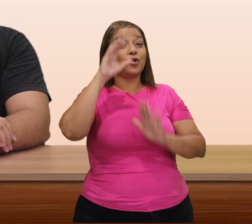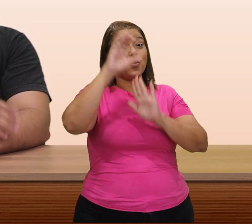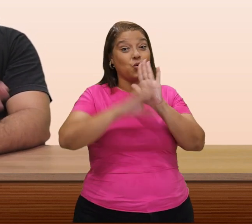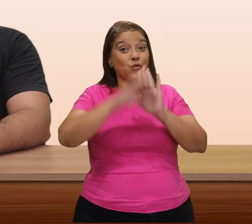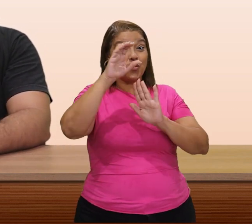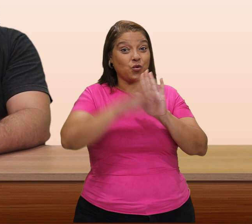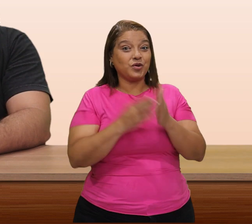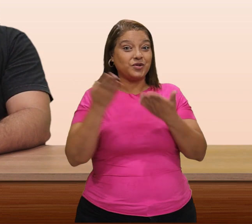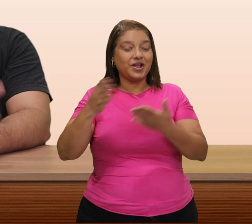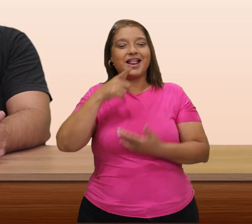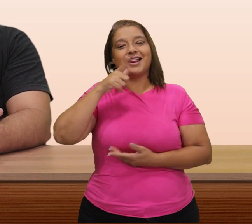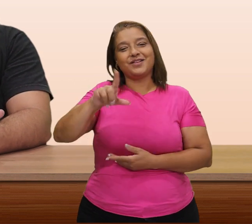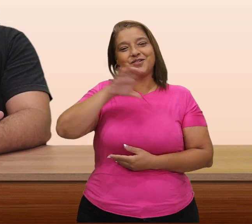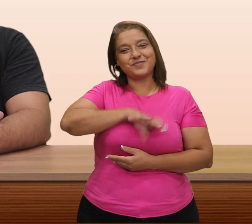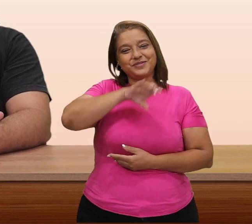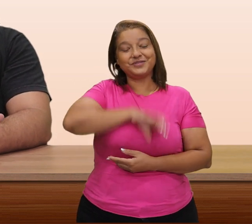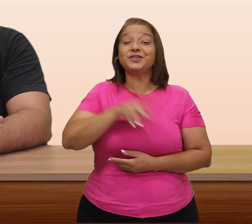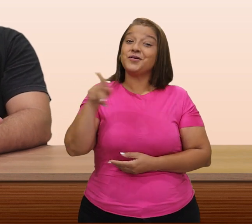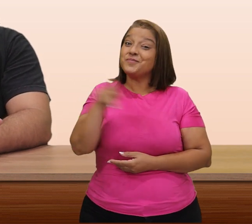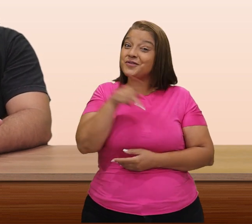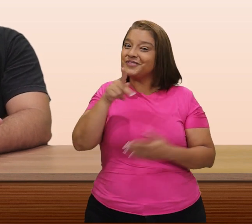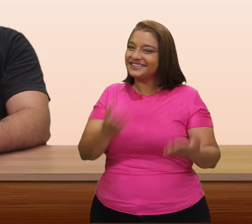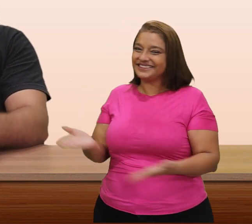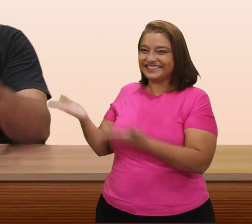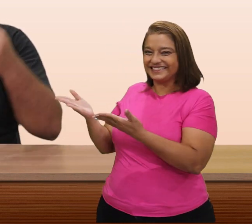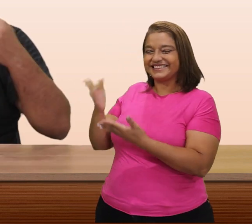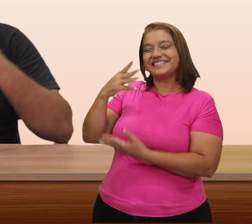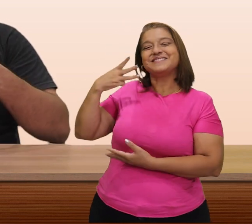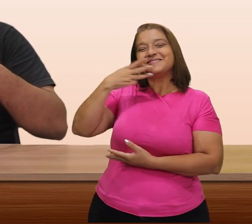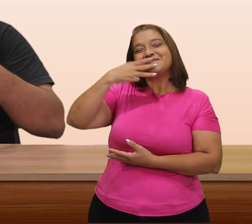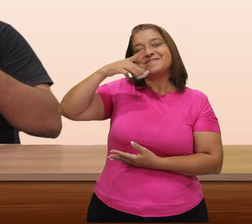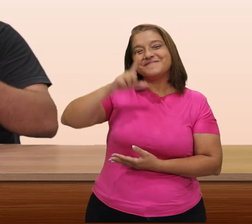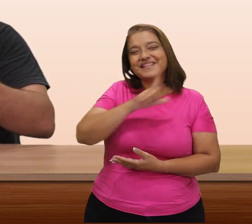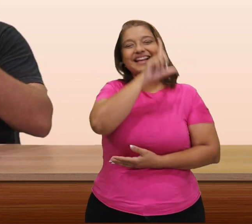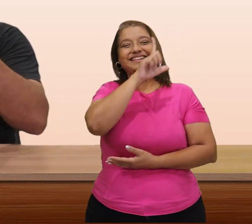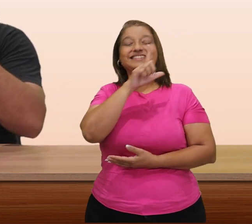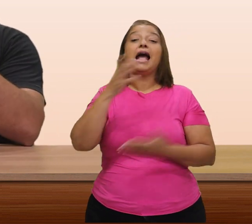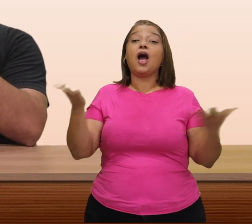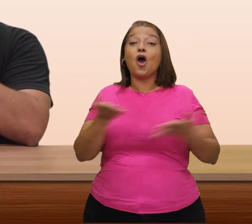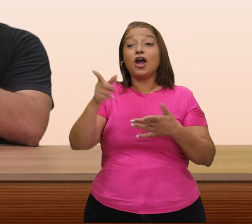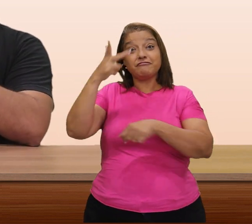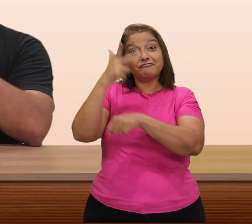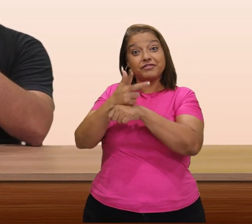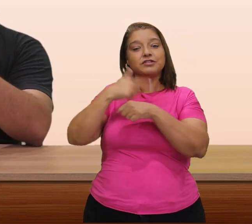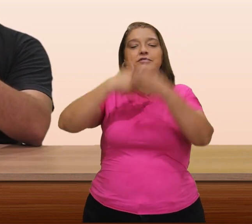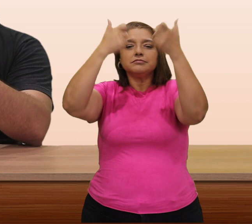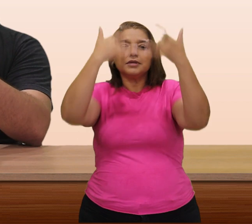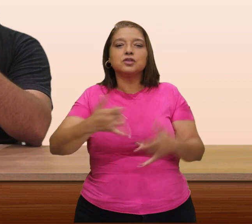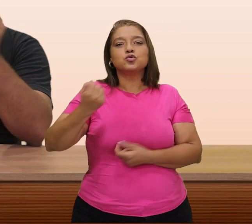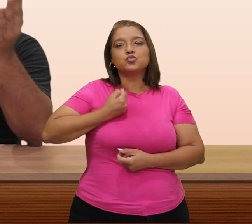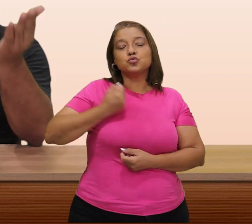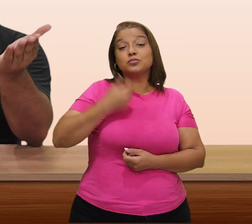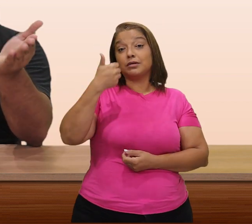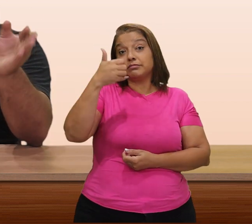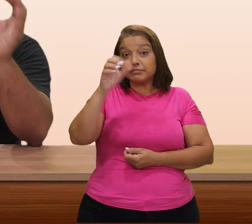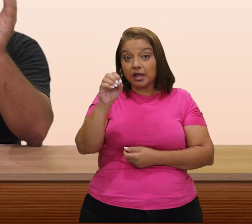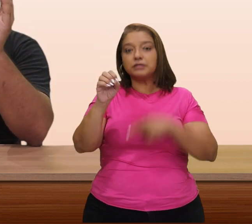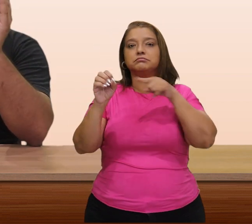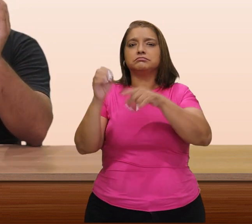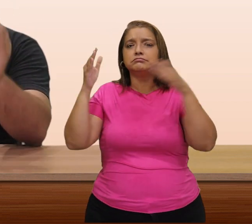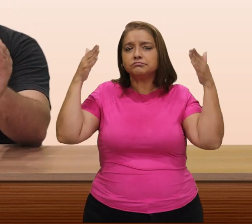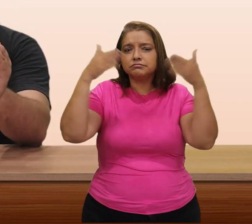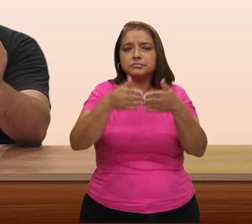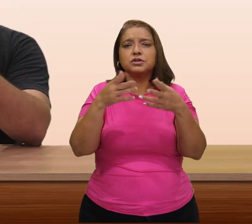componente curricular Língua Portuguesa. E com o professor Marlon. Nesse vídeo, gente, eu falo sobre o descritor